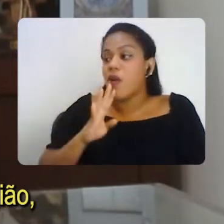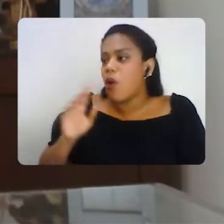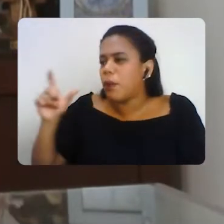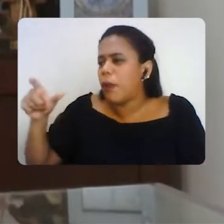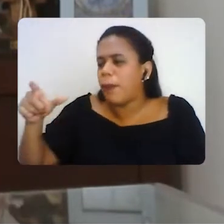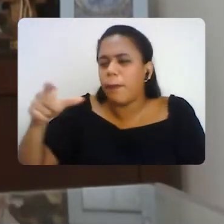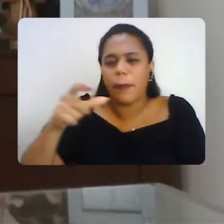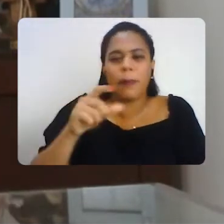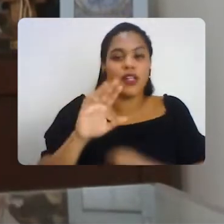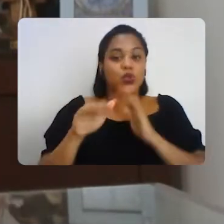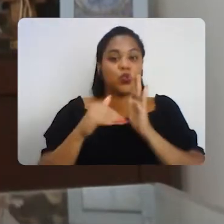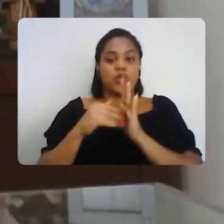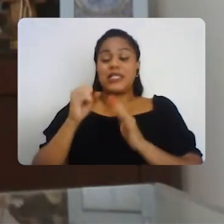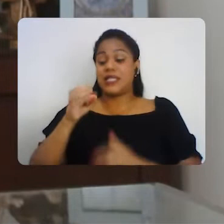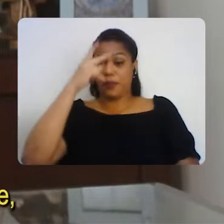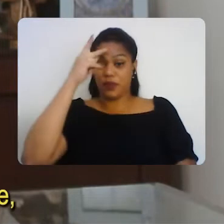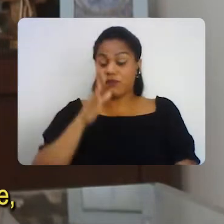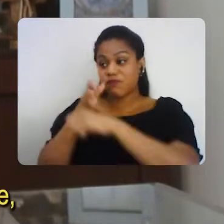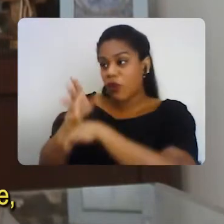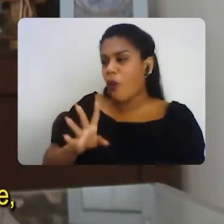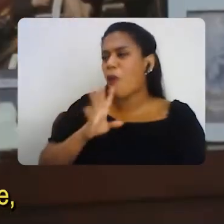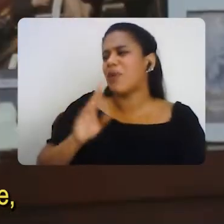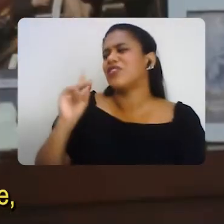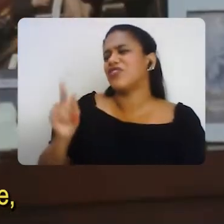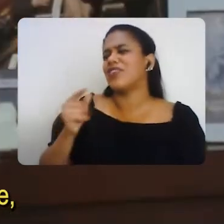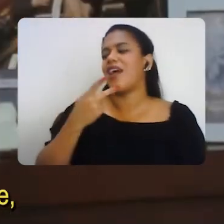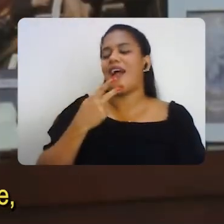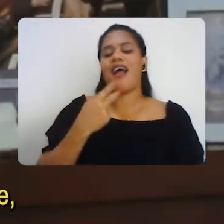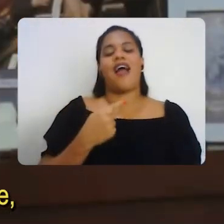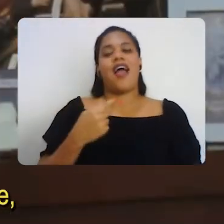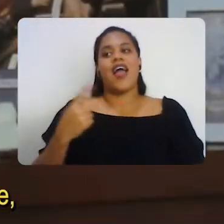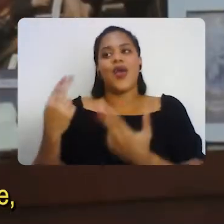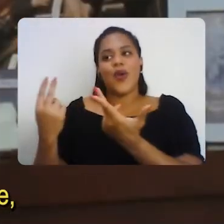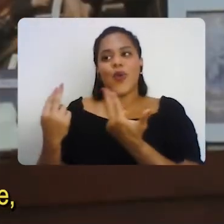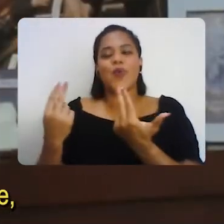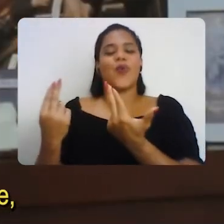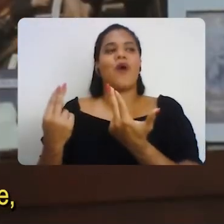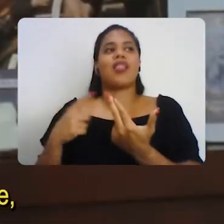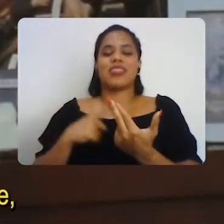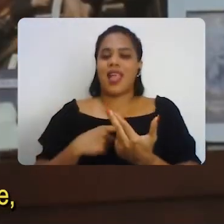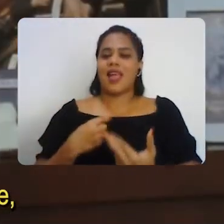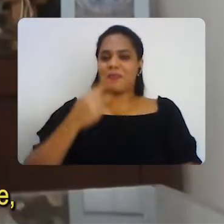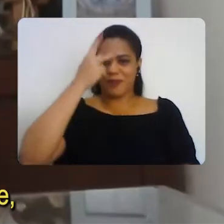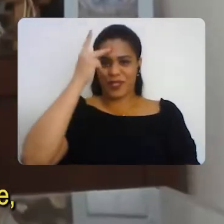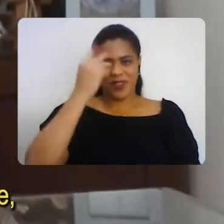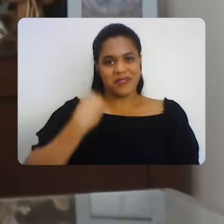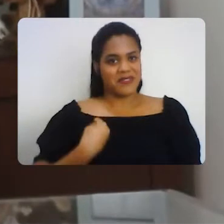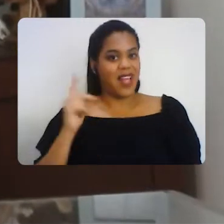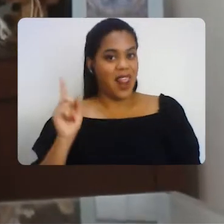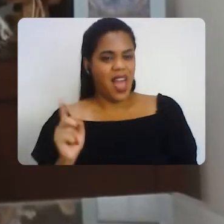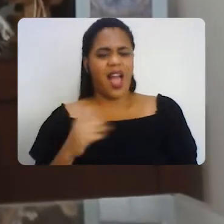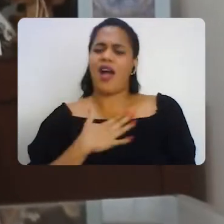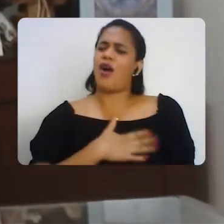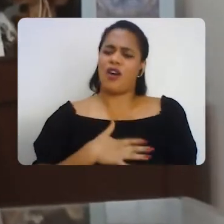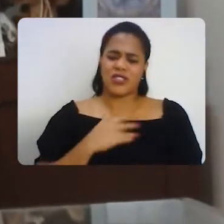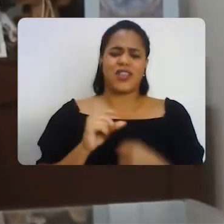Então por isso que ele sabe esses detalhes. Quem conhece o sertão sabe que essa velha Dônia existe realmente. Então foi um